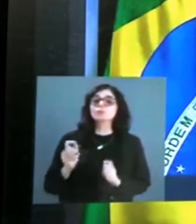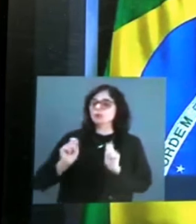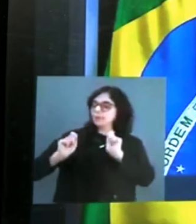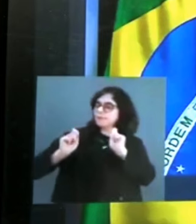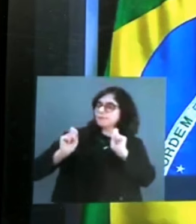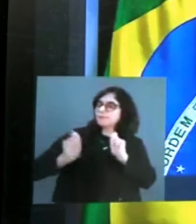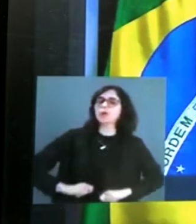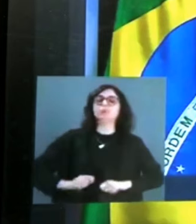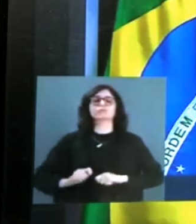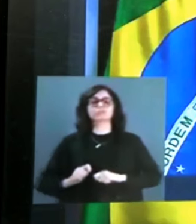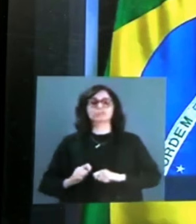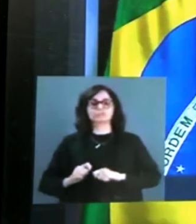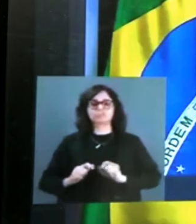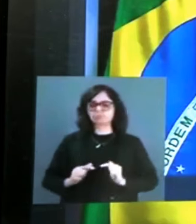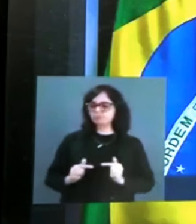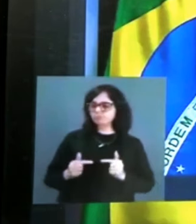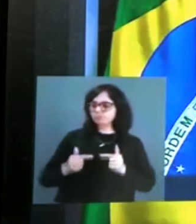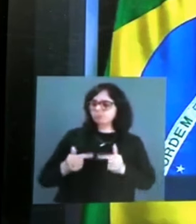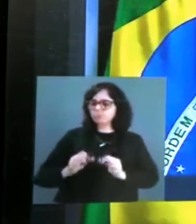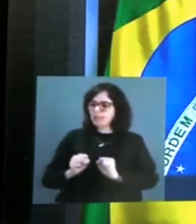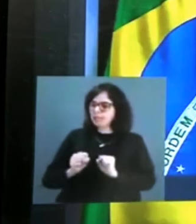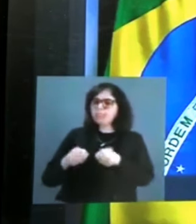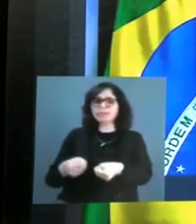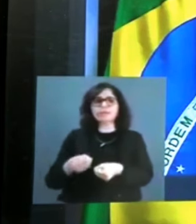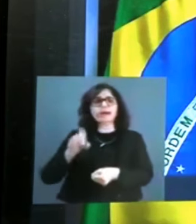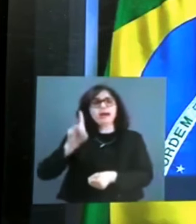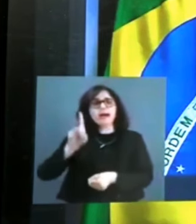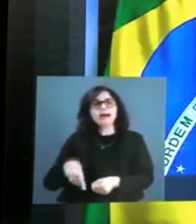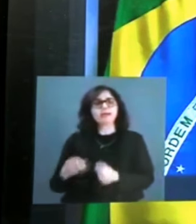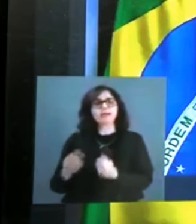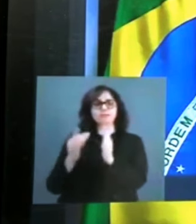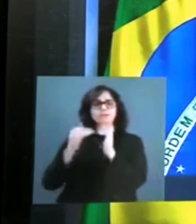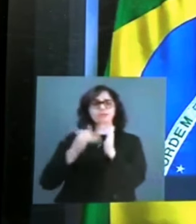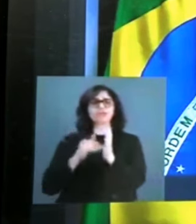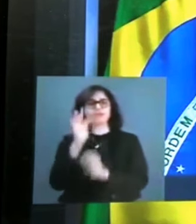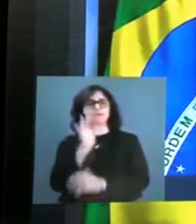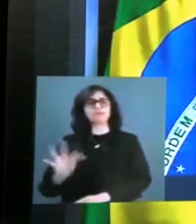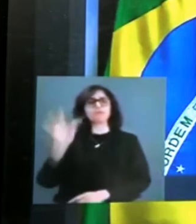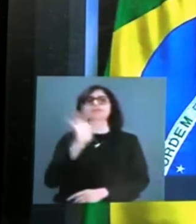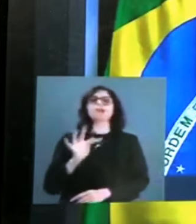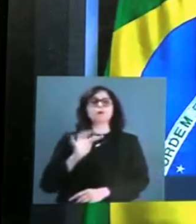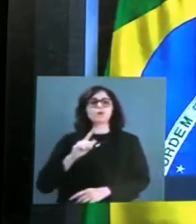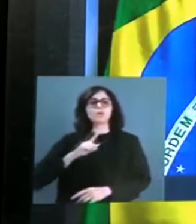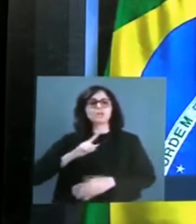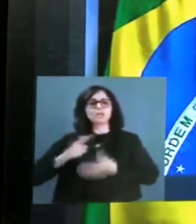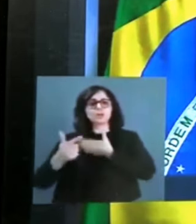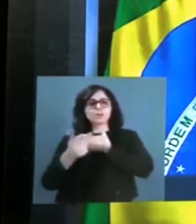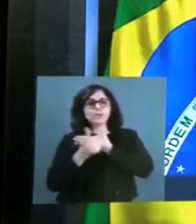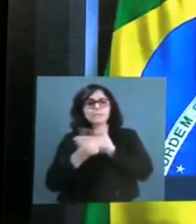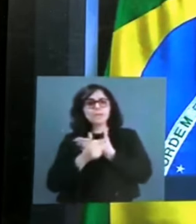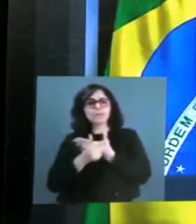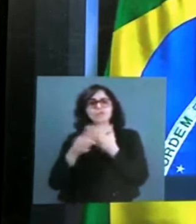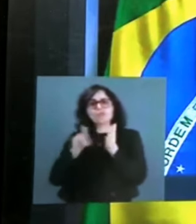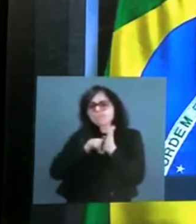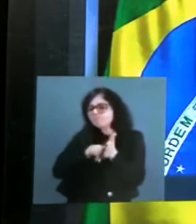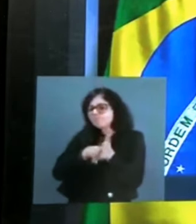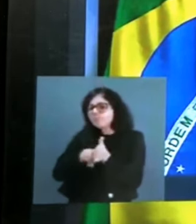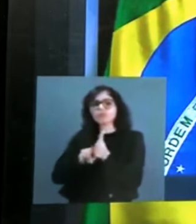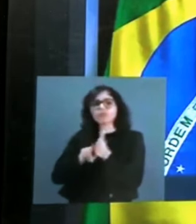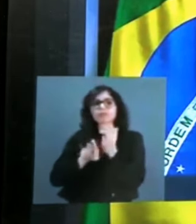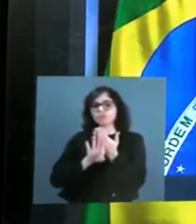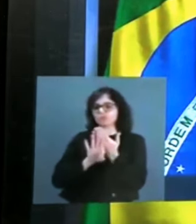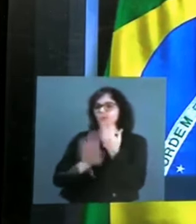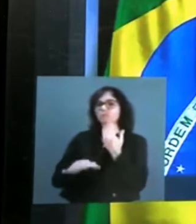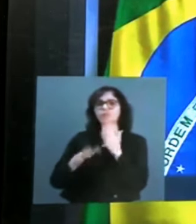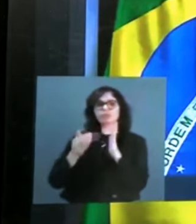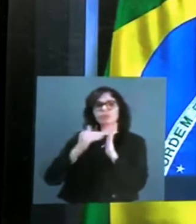coisa dos poderes é o Senado Federal, que tem a prerrogativa de investigar, de afastar